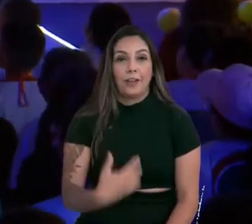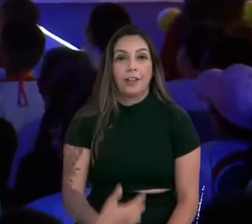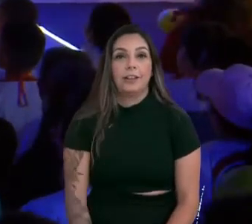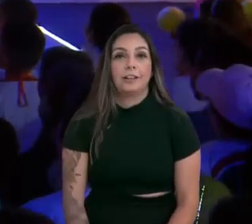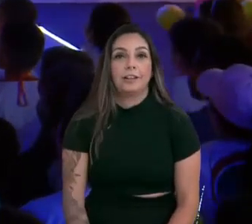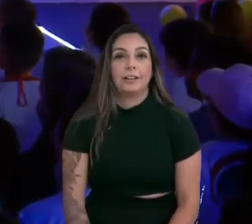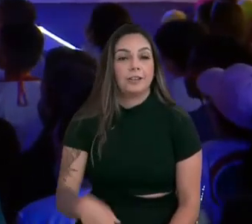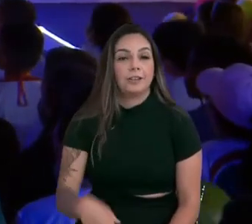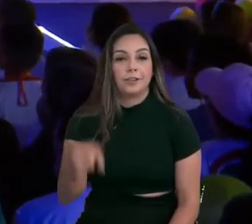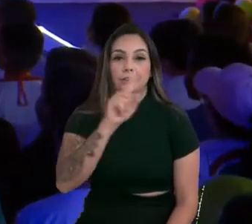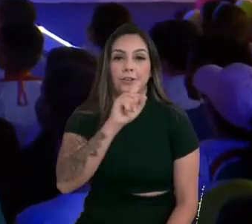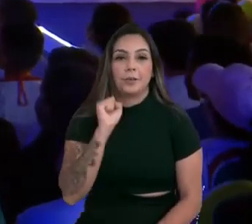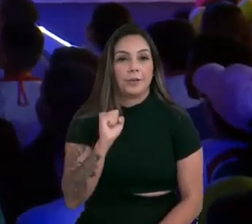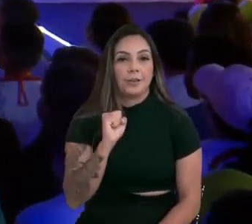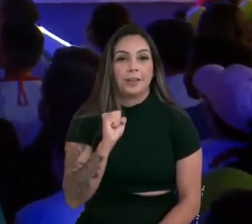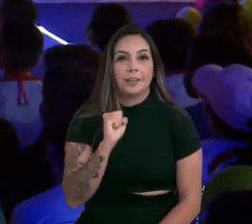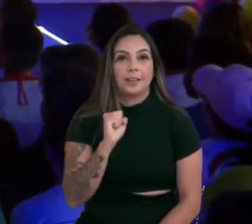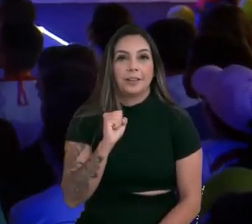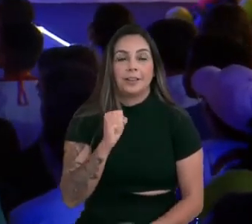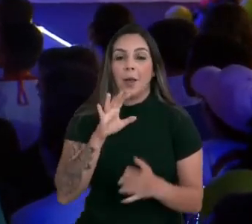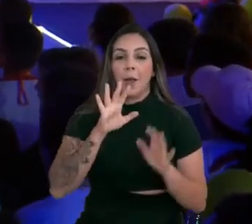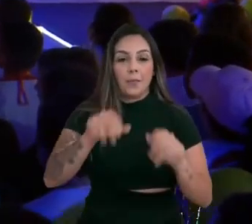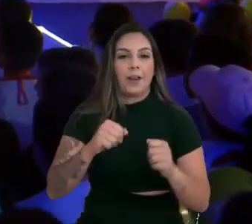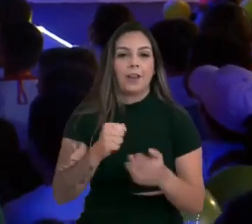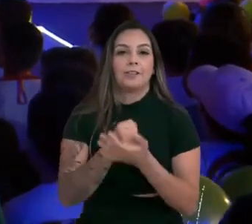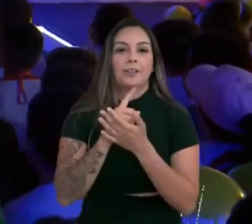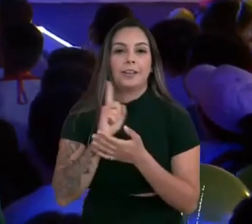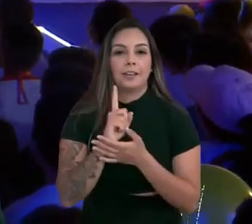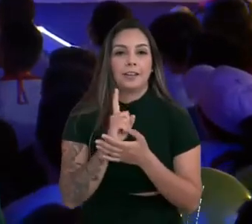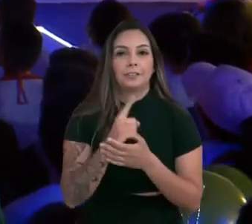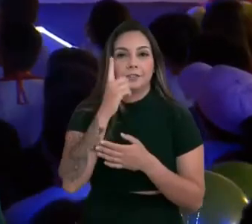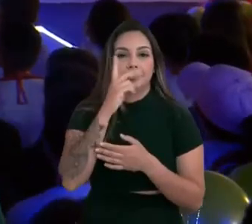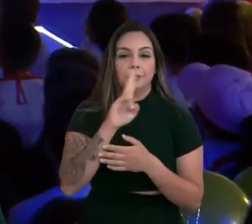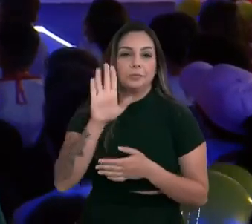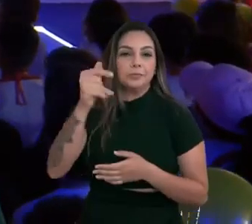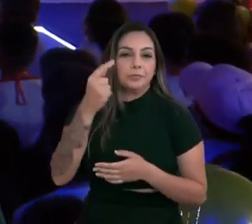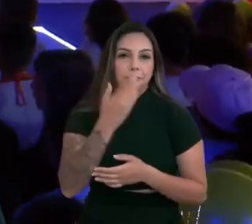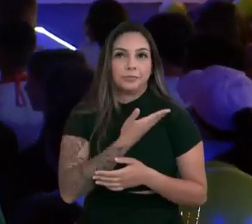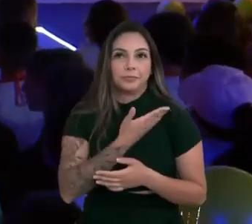vocês não vão pular para socorrer. Vai chamar um A?